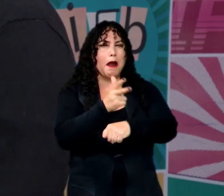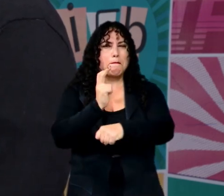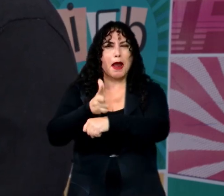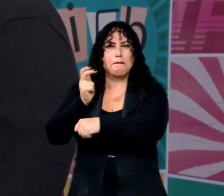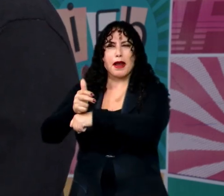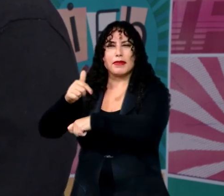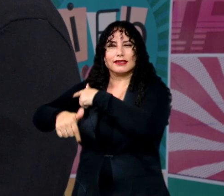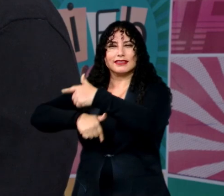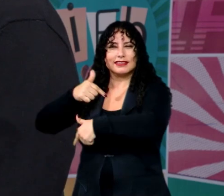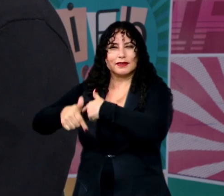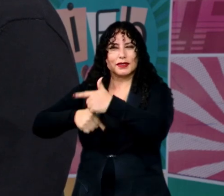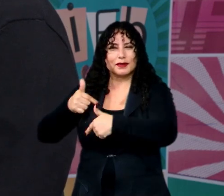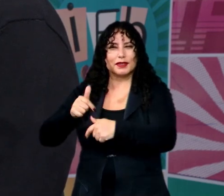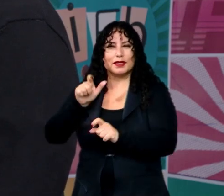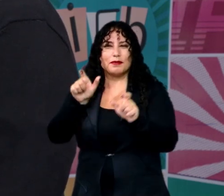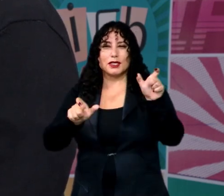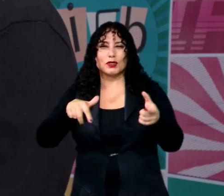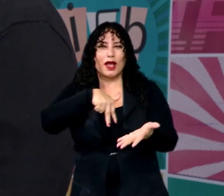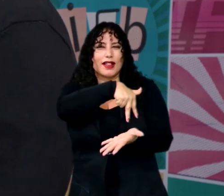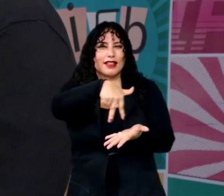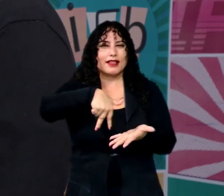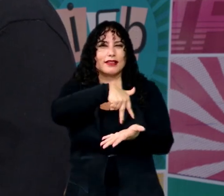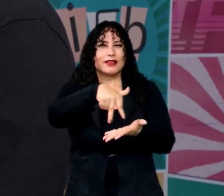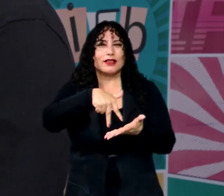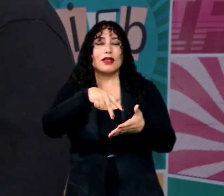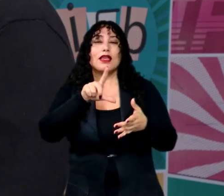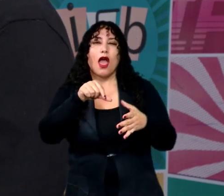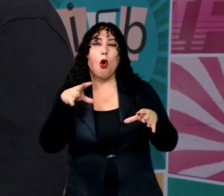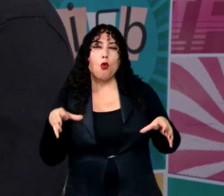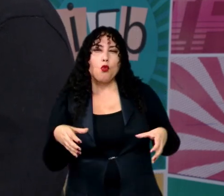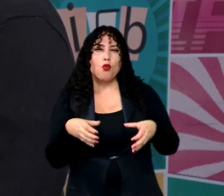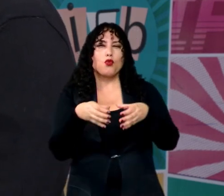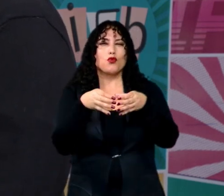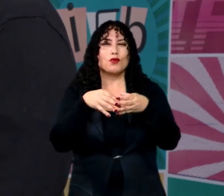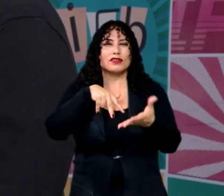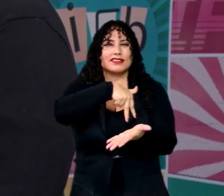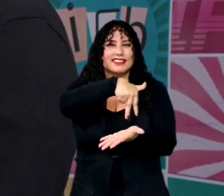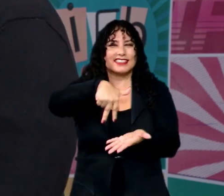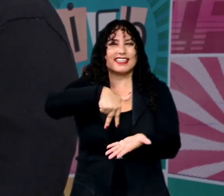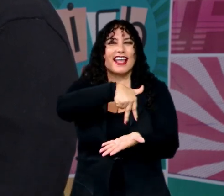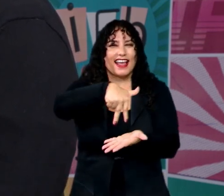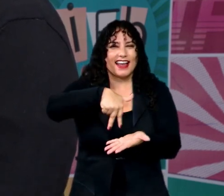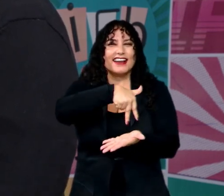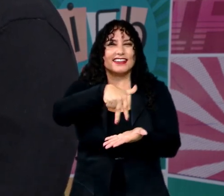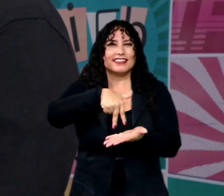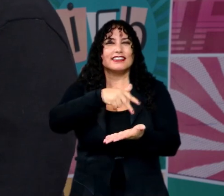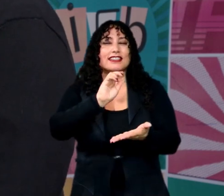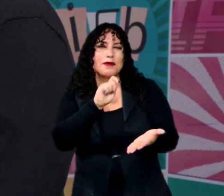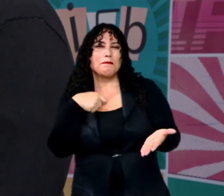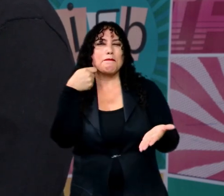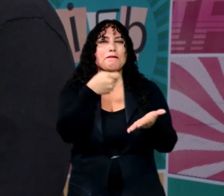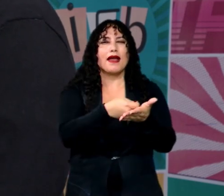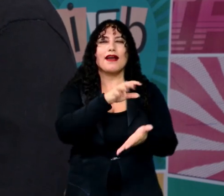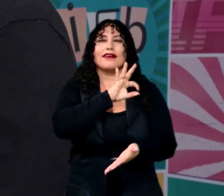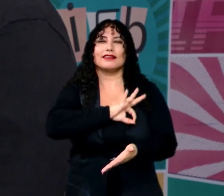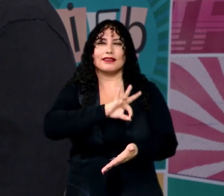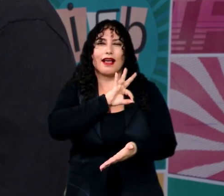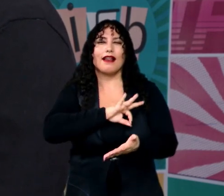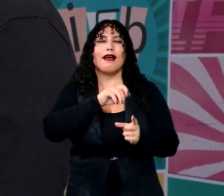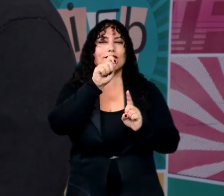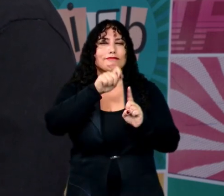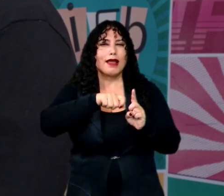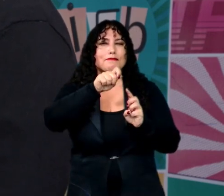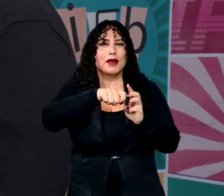dança, para dança pessoas dançarinas, é que são companhias de dança, né? uhum. Companhias de dança que pagam um salário, né, um